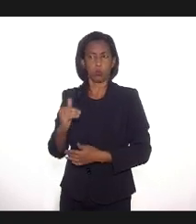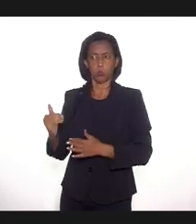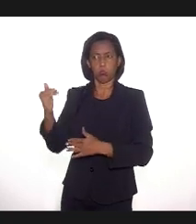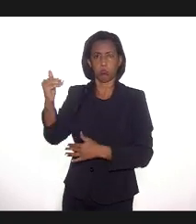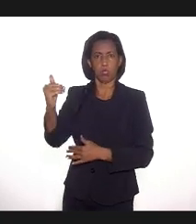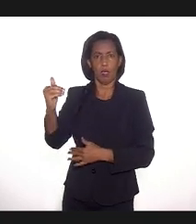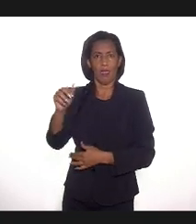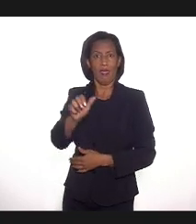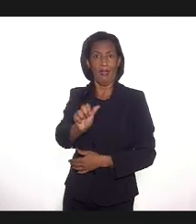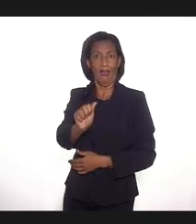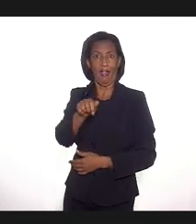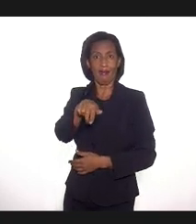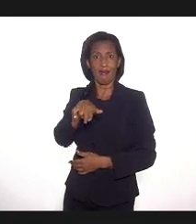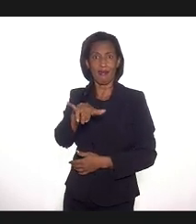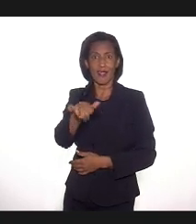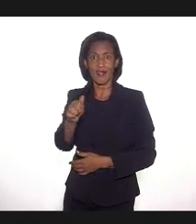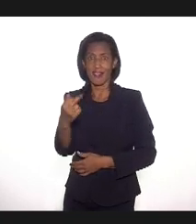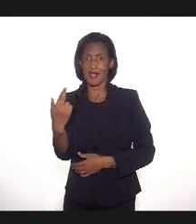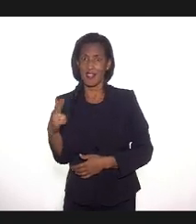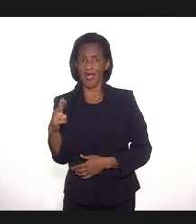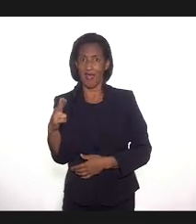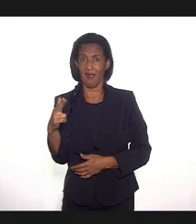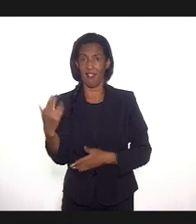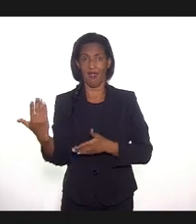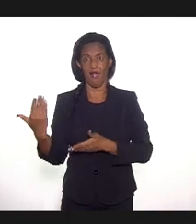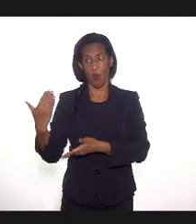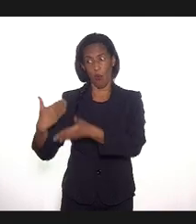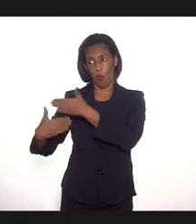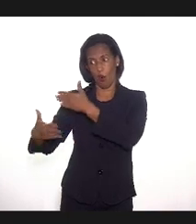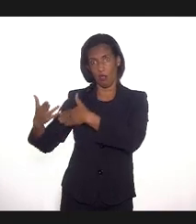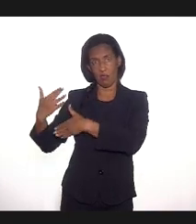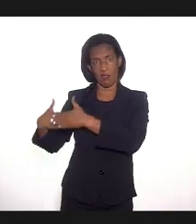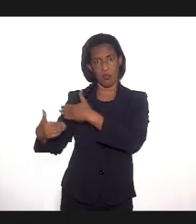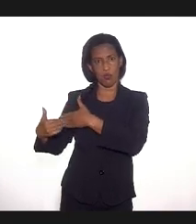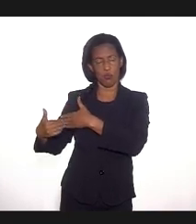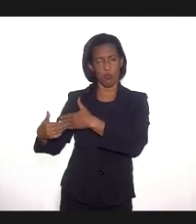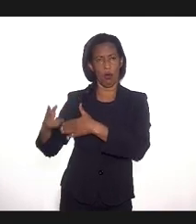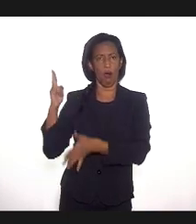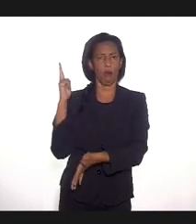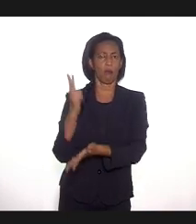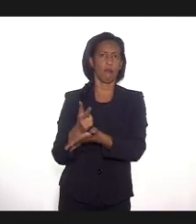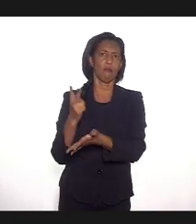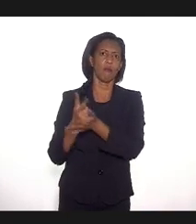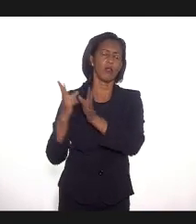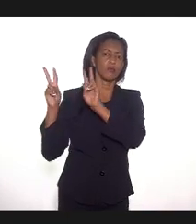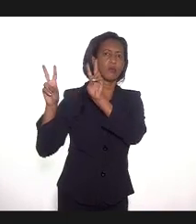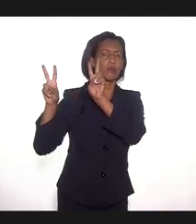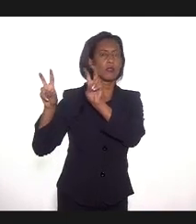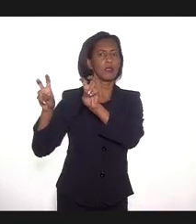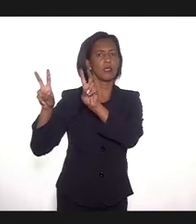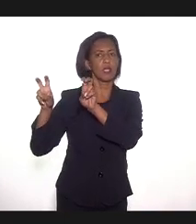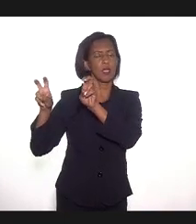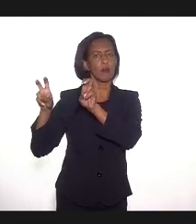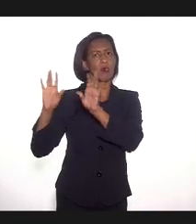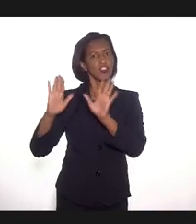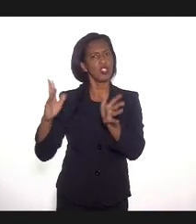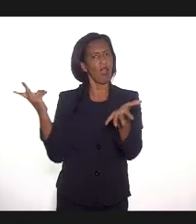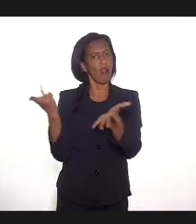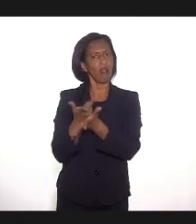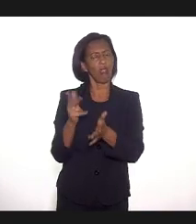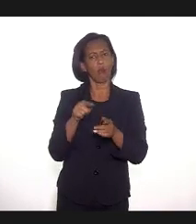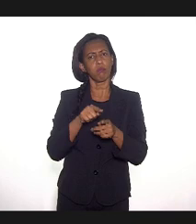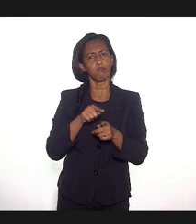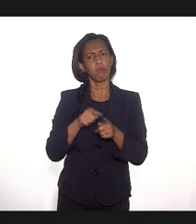é anexação a um anterior que versa sobre o mesmo tema, que está tramitando.